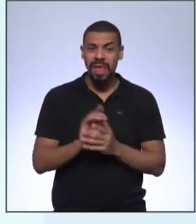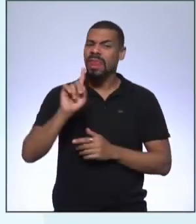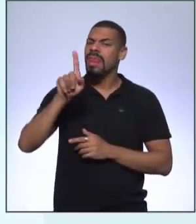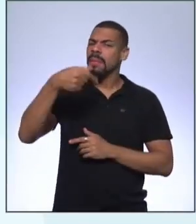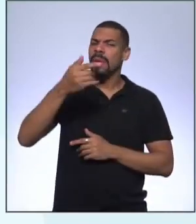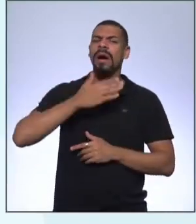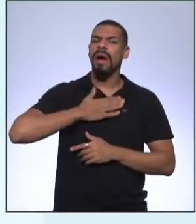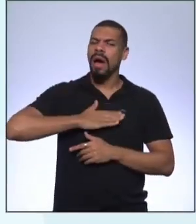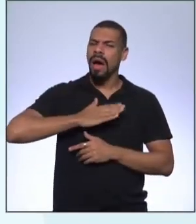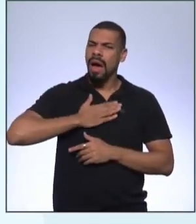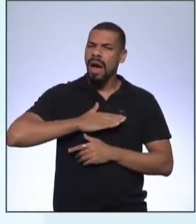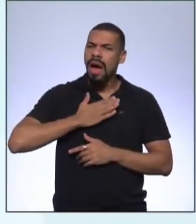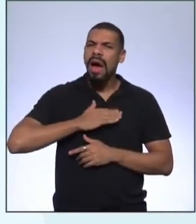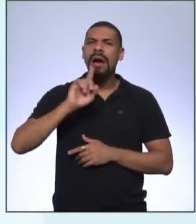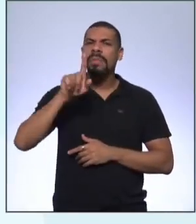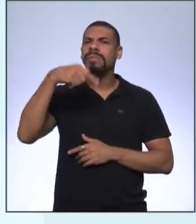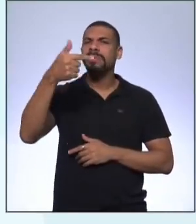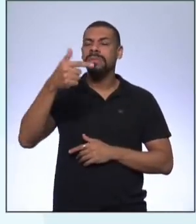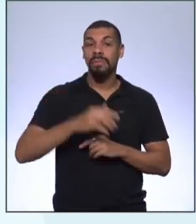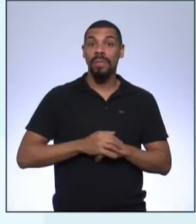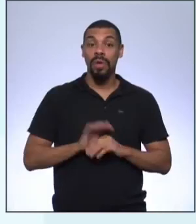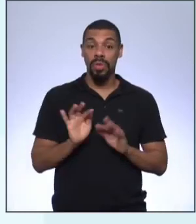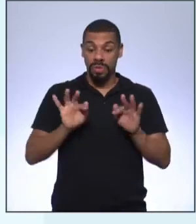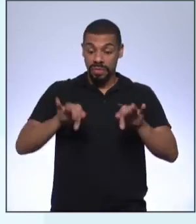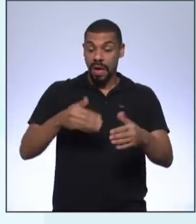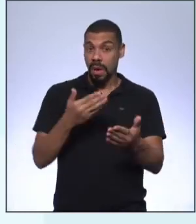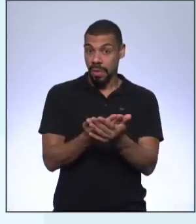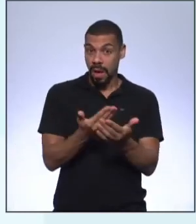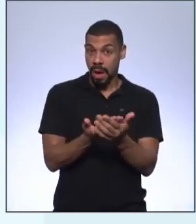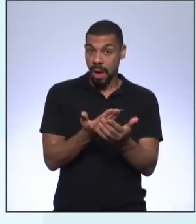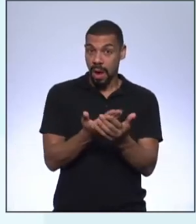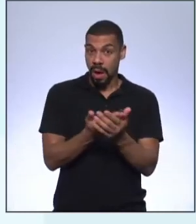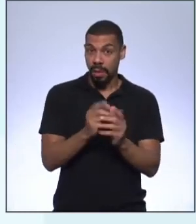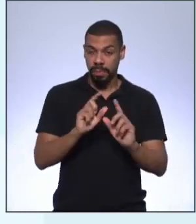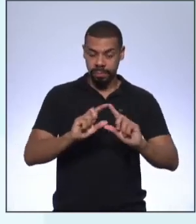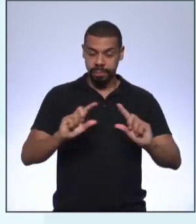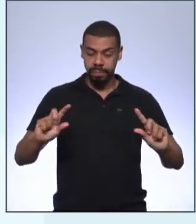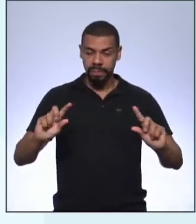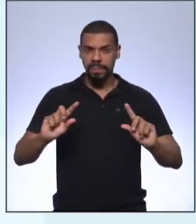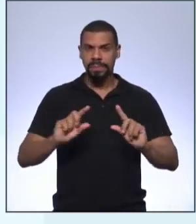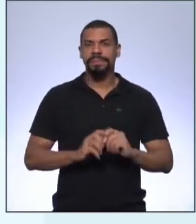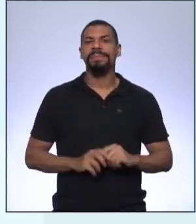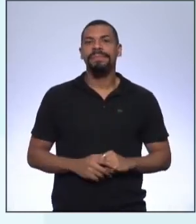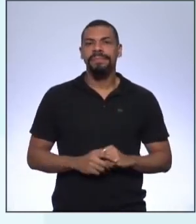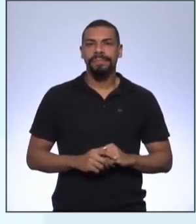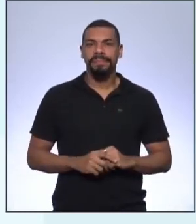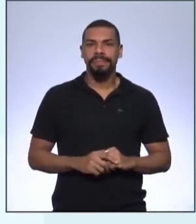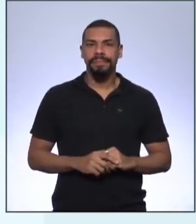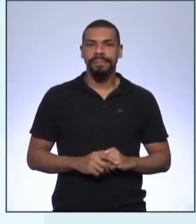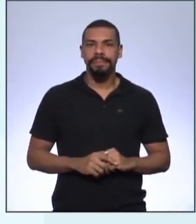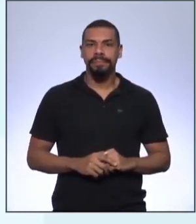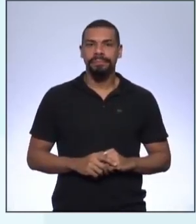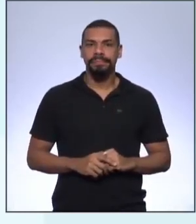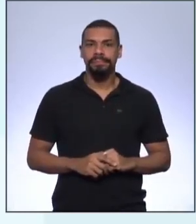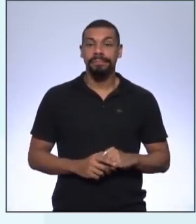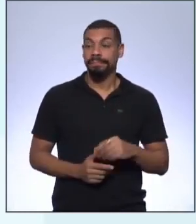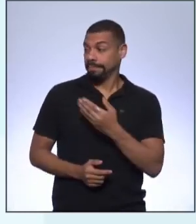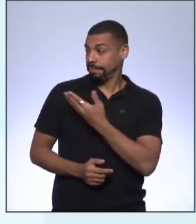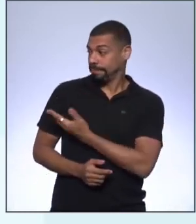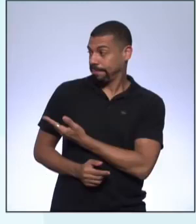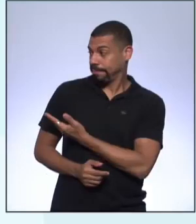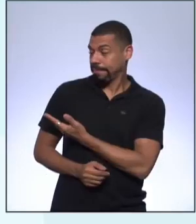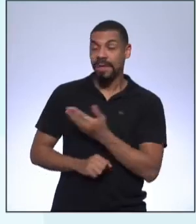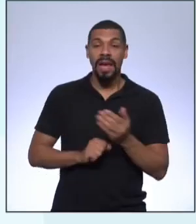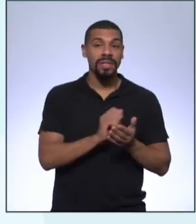depois, acompanhe a aula com cuidado. No final da aula, eu vou colocar esse código de novo para vocês, tá? Então, é Activity 8,